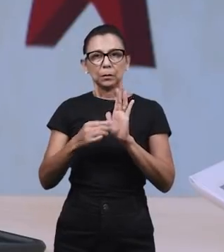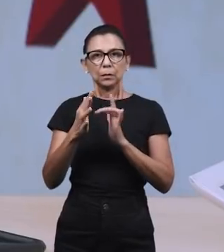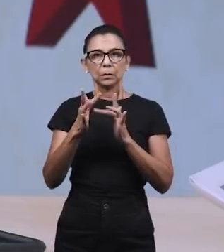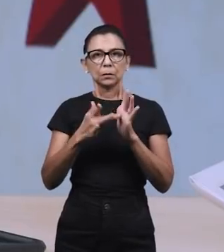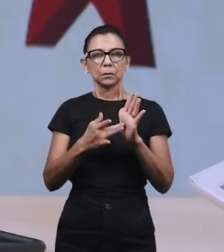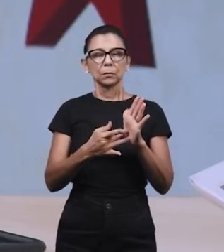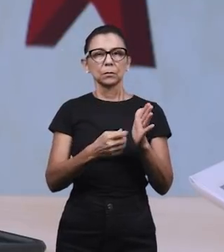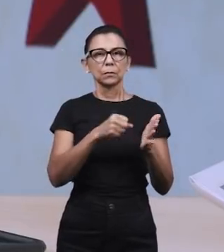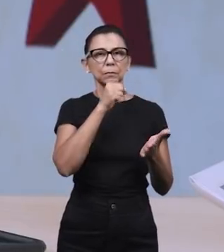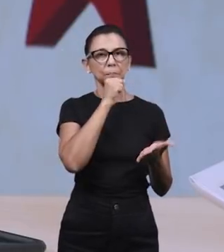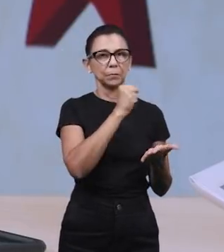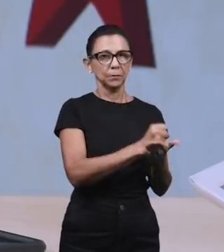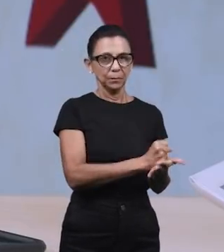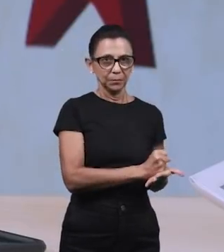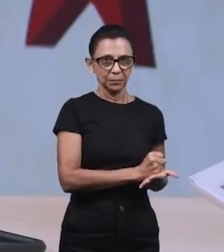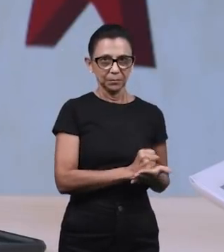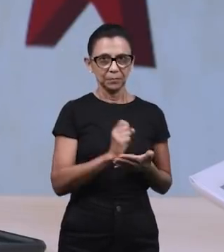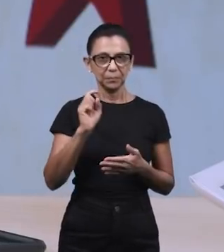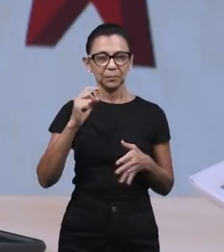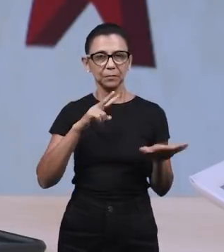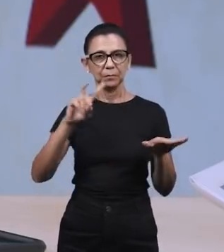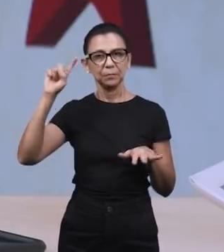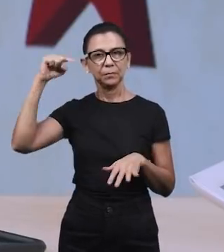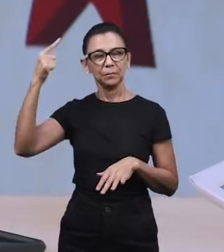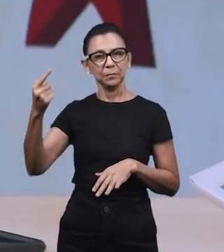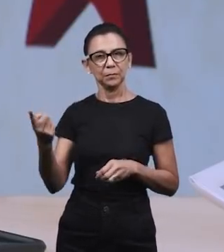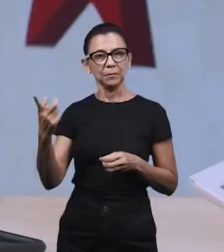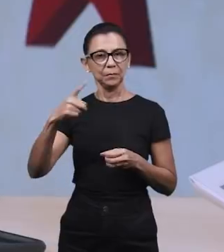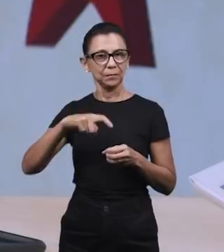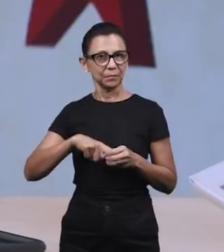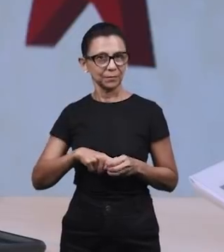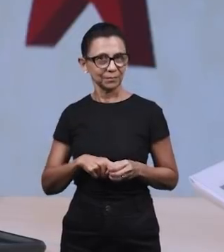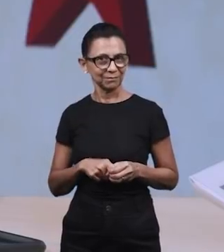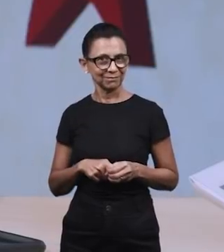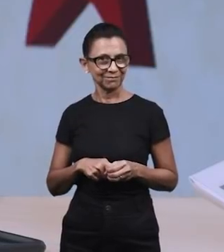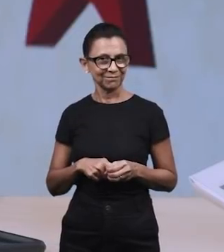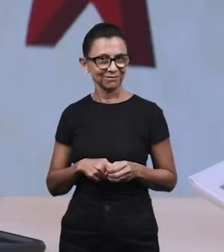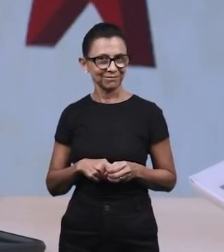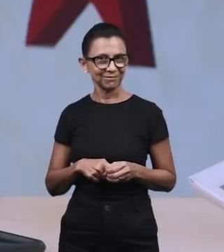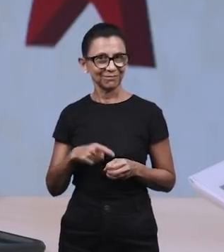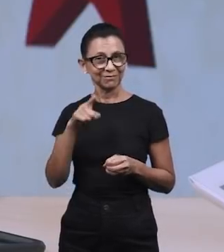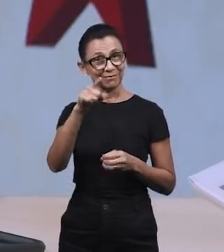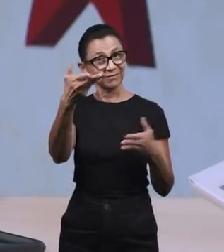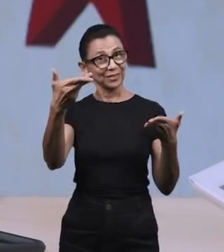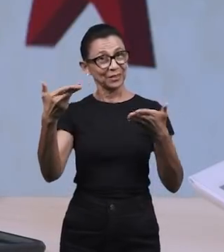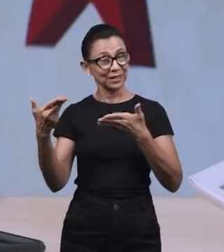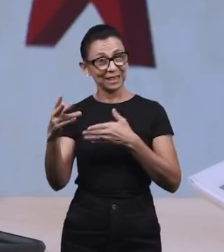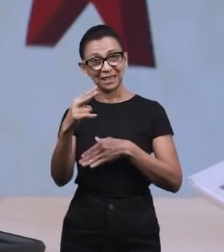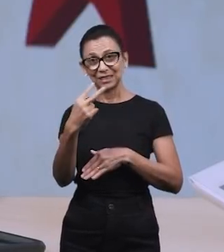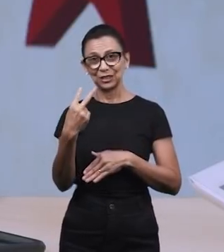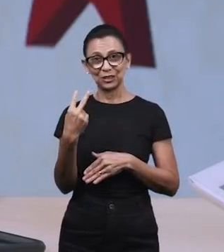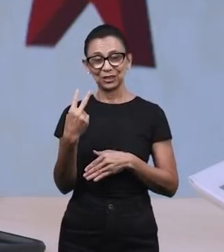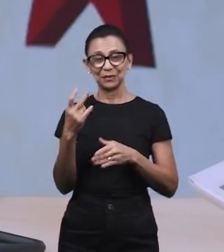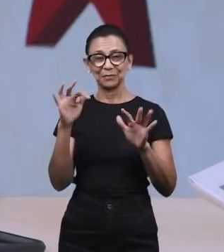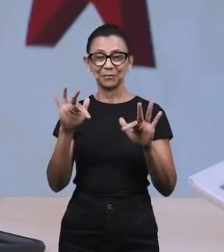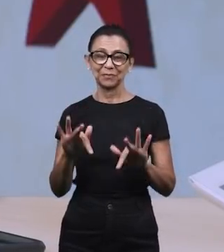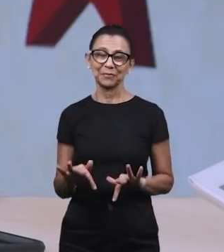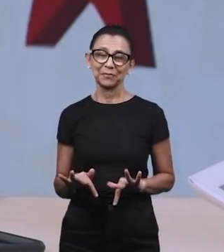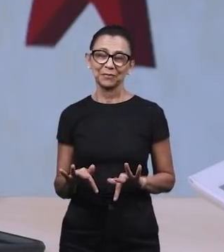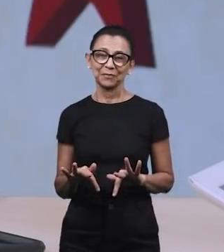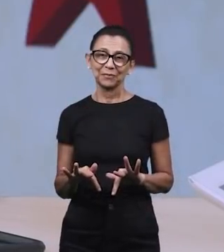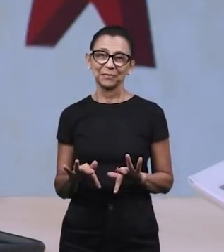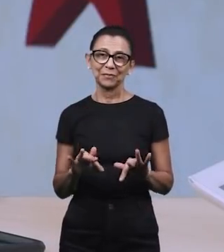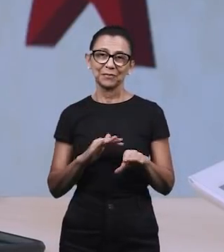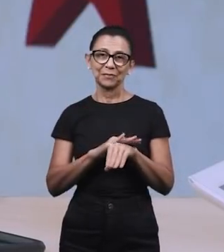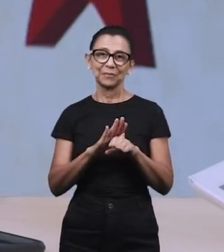como Jesus no Velho Testamento. Então, na próxima semana, se Deus quiser, voltaremos. Você já é o nosso convidado a assistir e a gente encerra